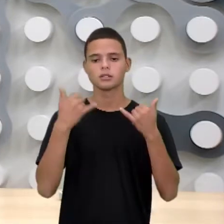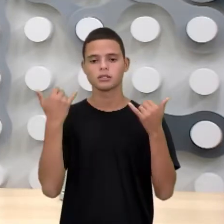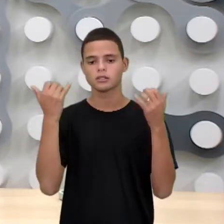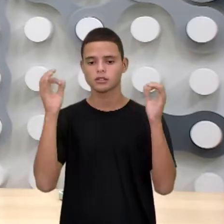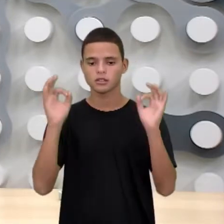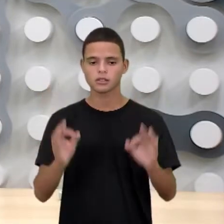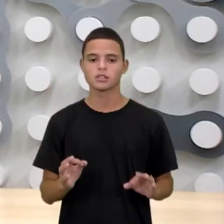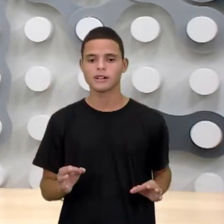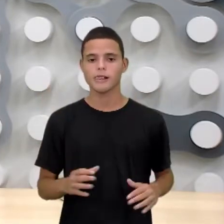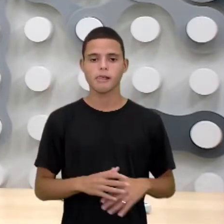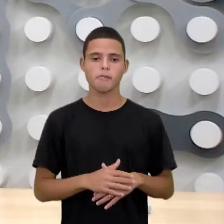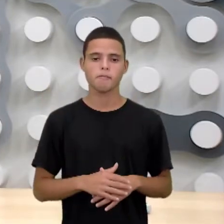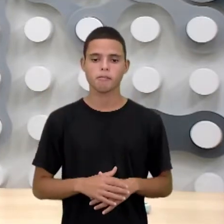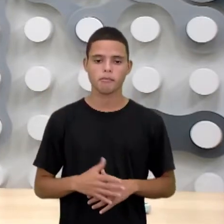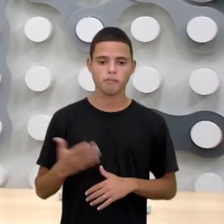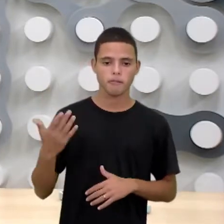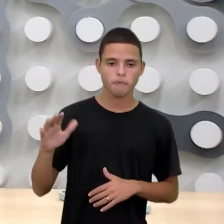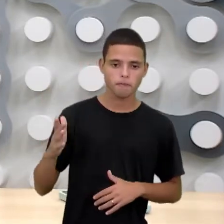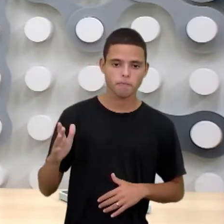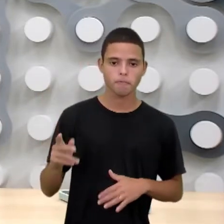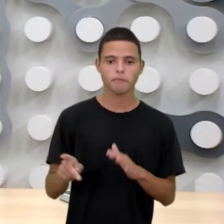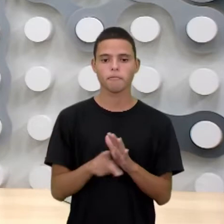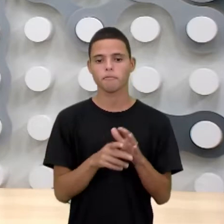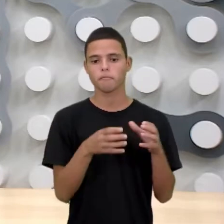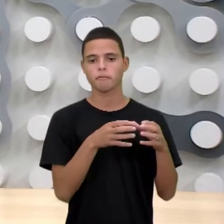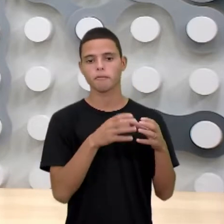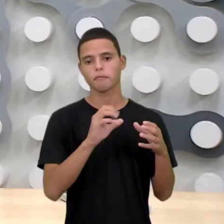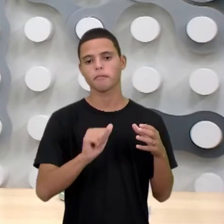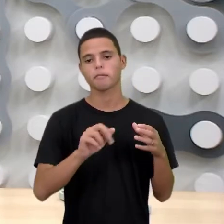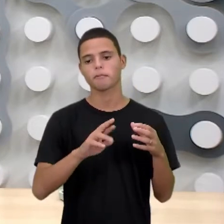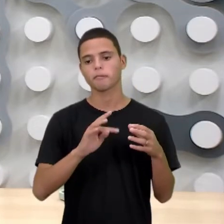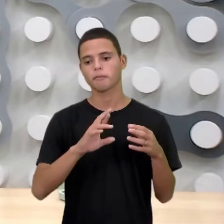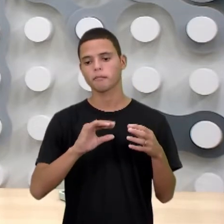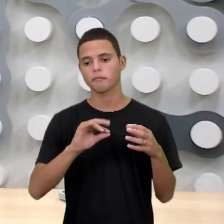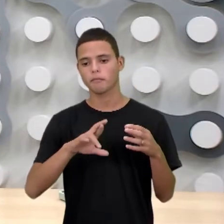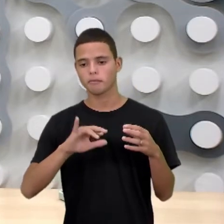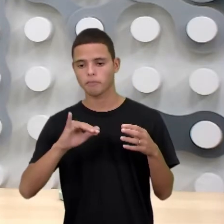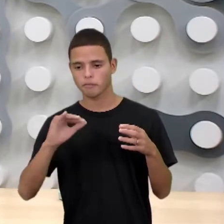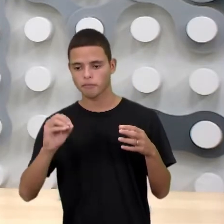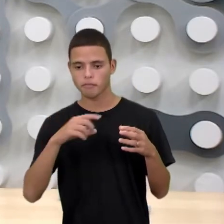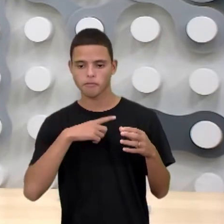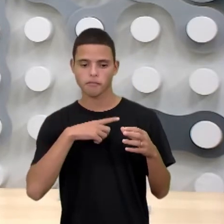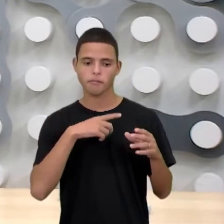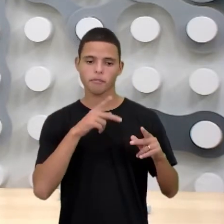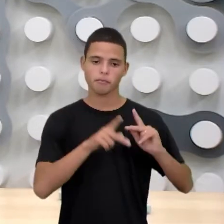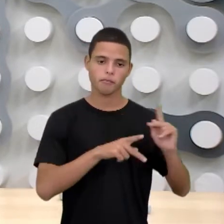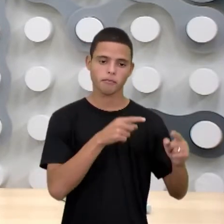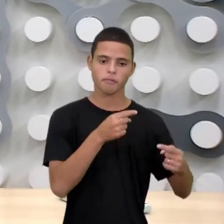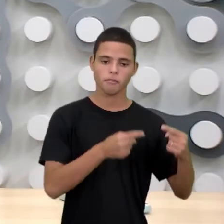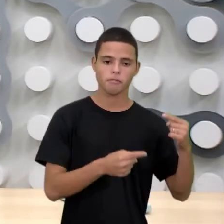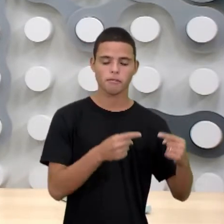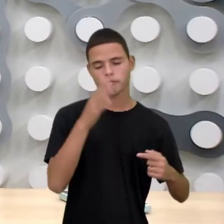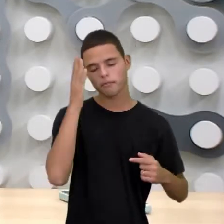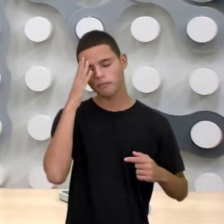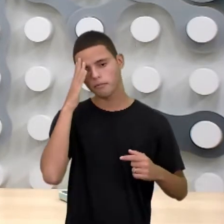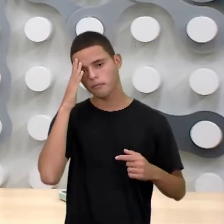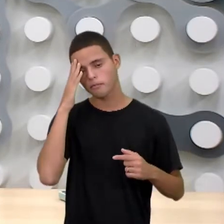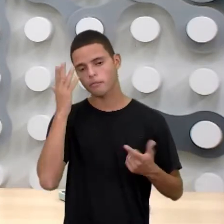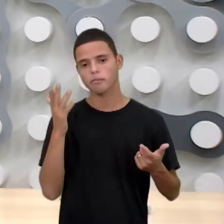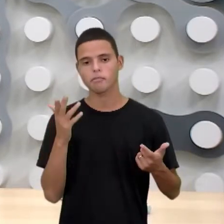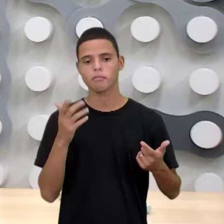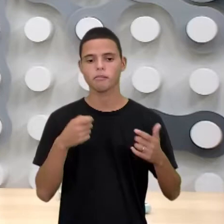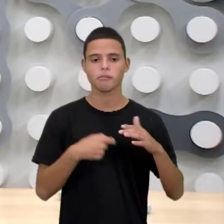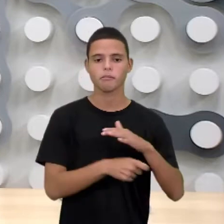oficiais, né, estipuladas aí pelo cartório, para se ter essas políticas públicas e saber para onde vai, né,